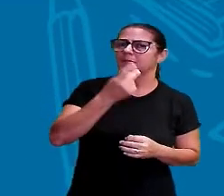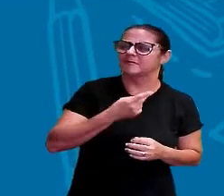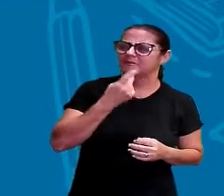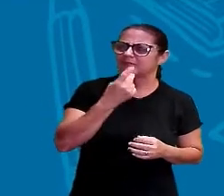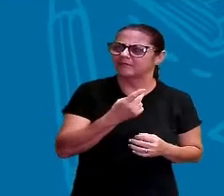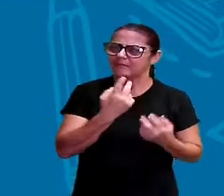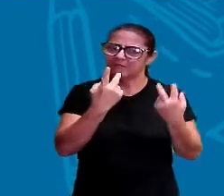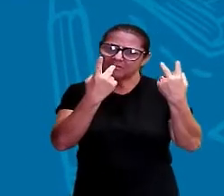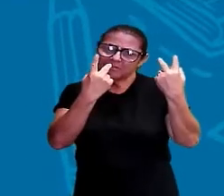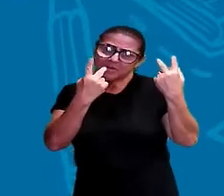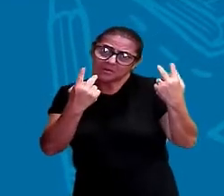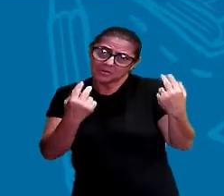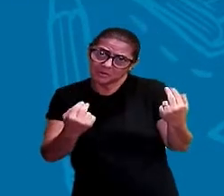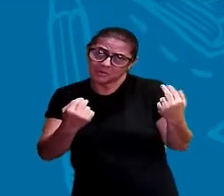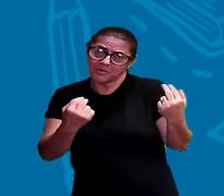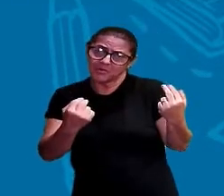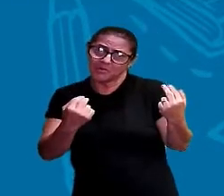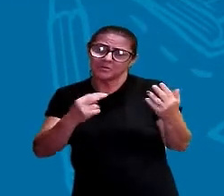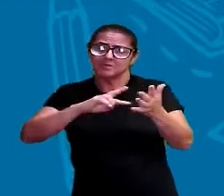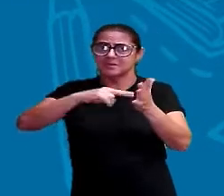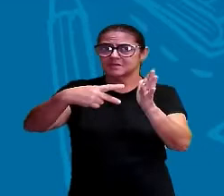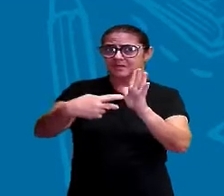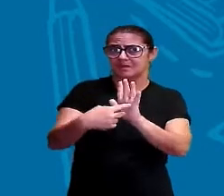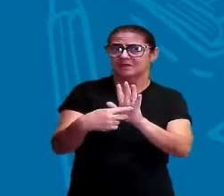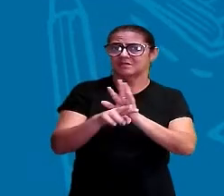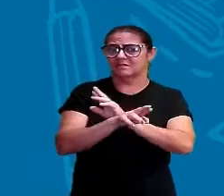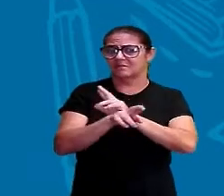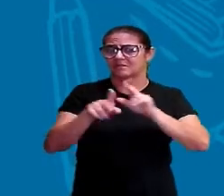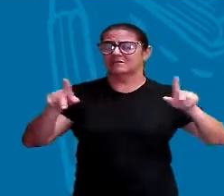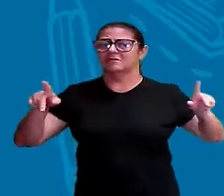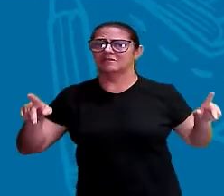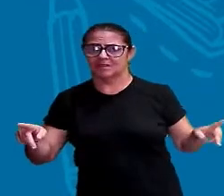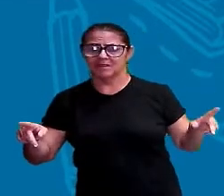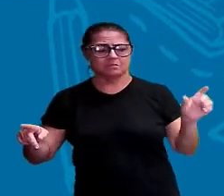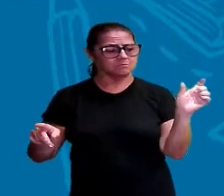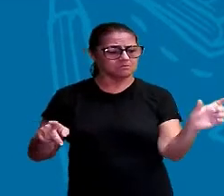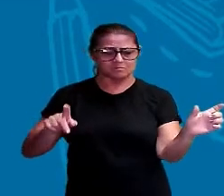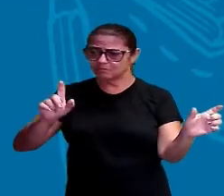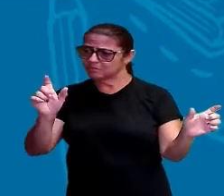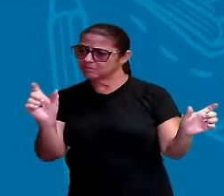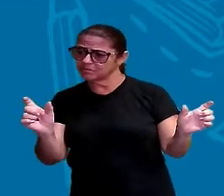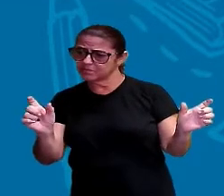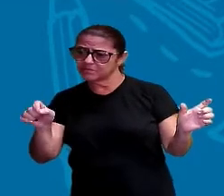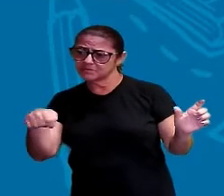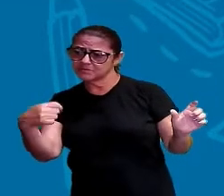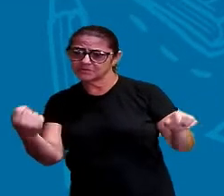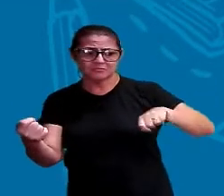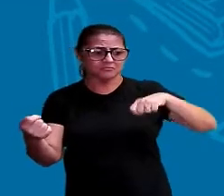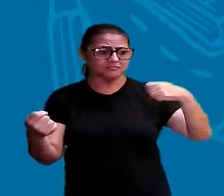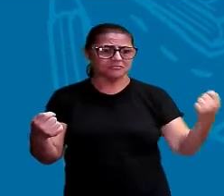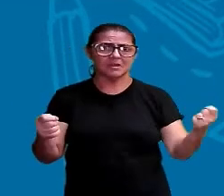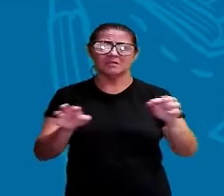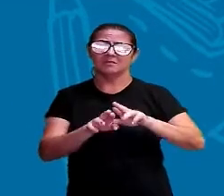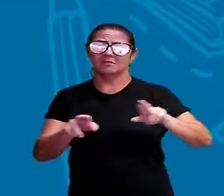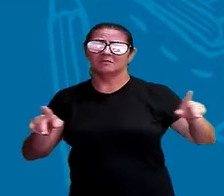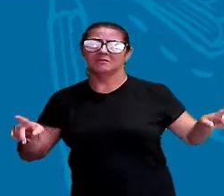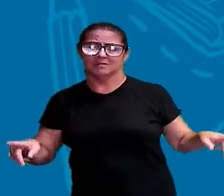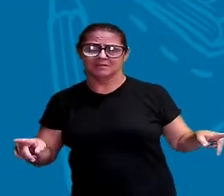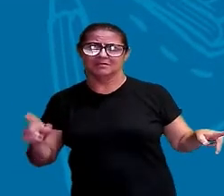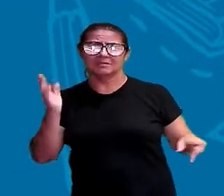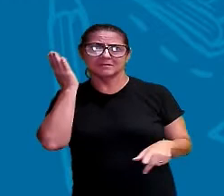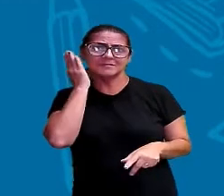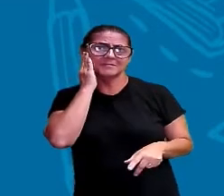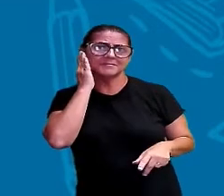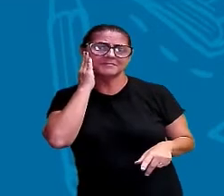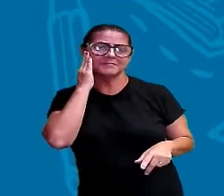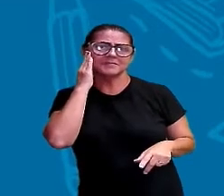continuar a mesma, embora os significados sejam diferentes. Certo? Tá dando para compreender aí? Então,